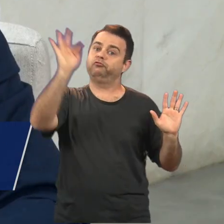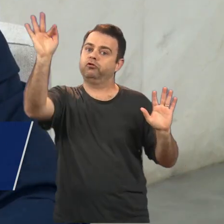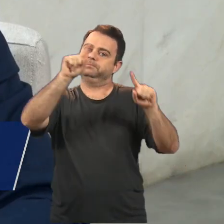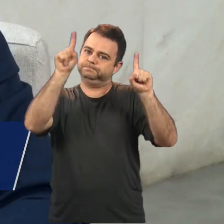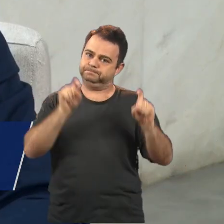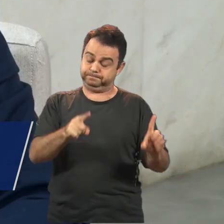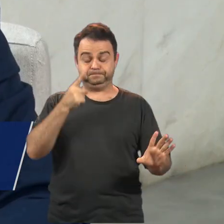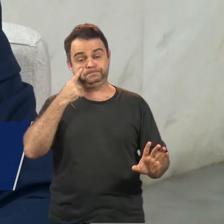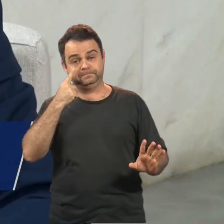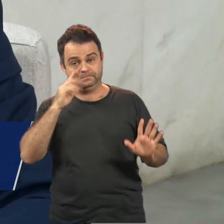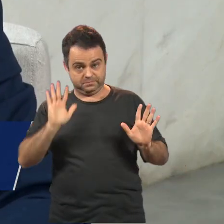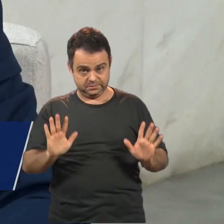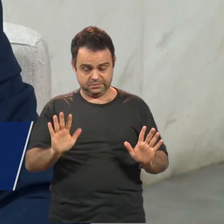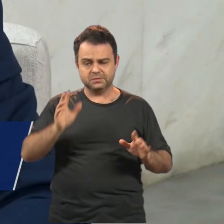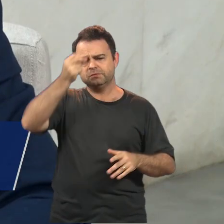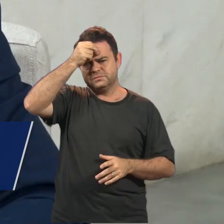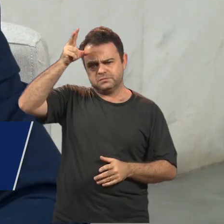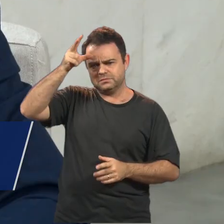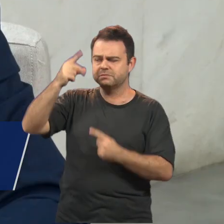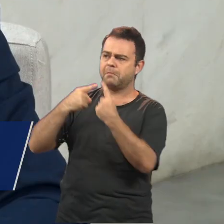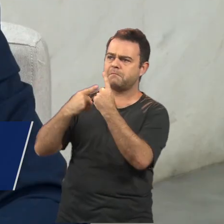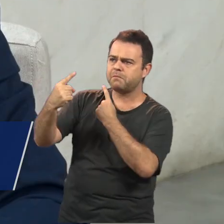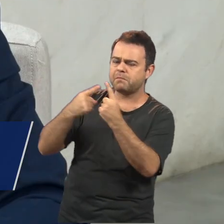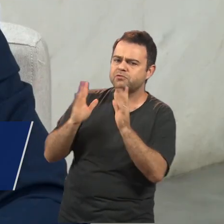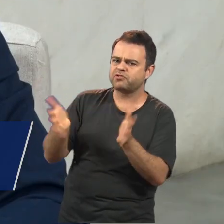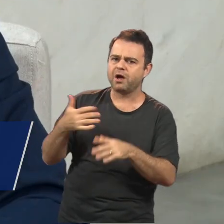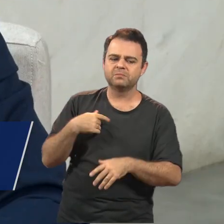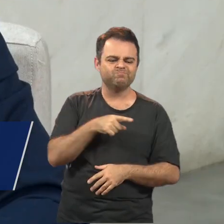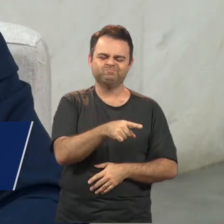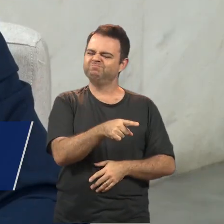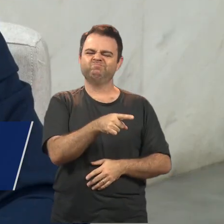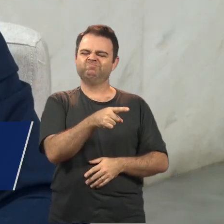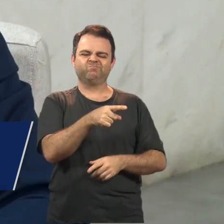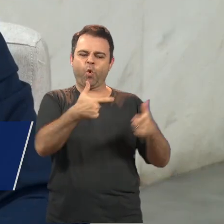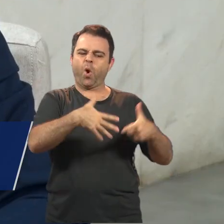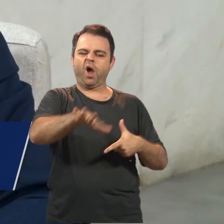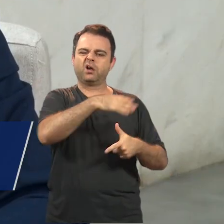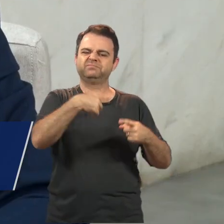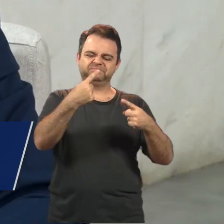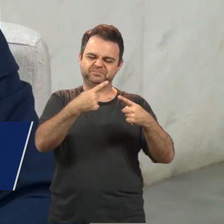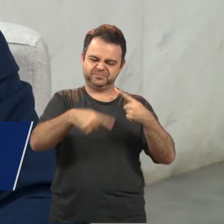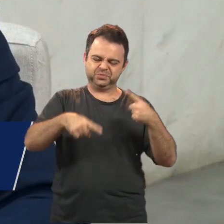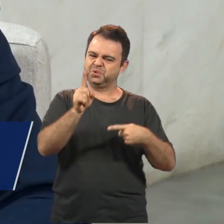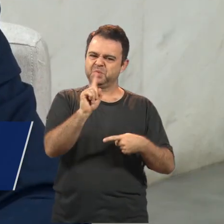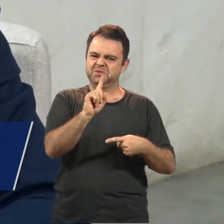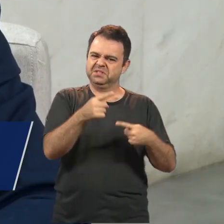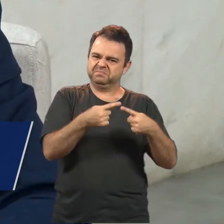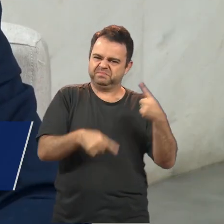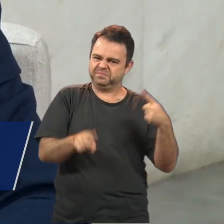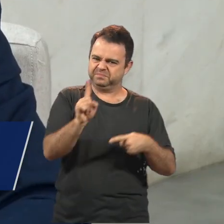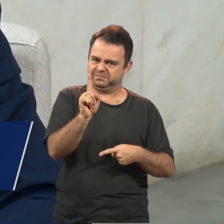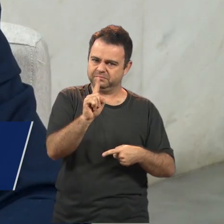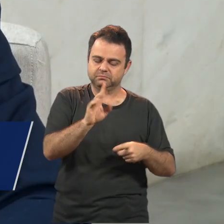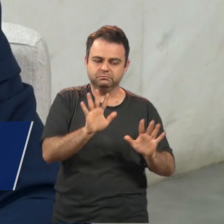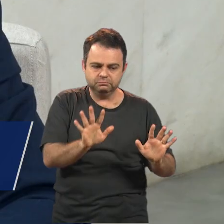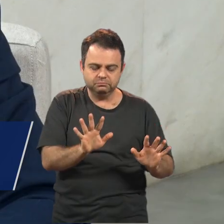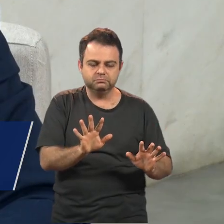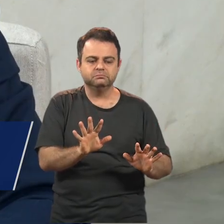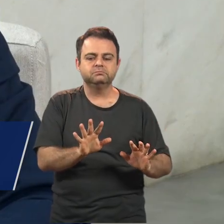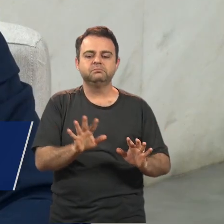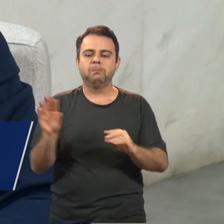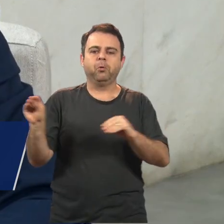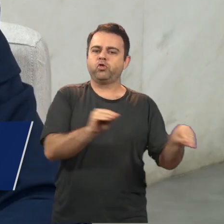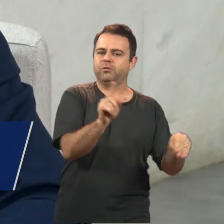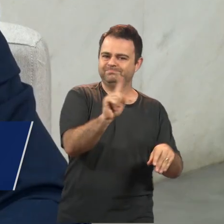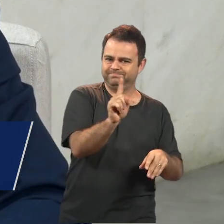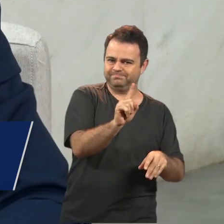era o melhor lugar, mas não só não foi o Centro Pop para lá, mas trouxe uma revitalização para aquele lugar que há tantos